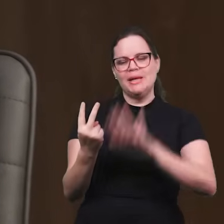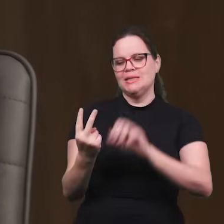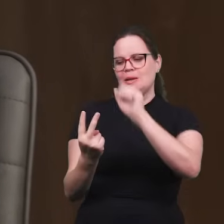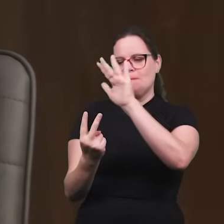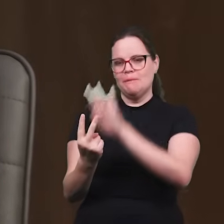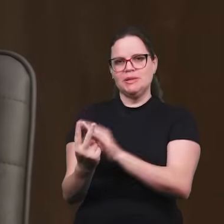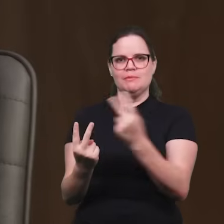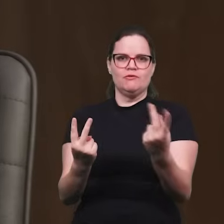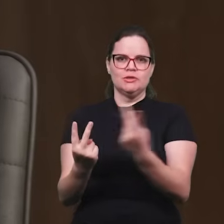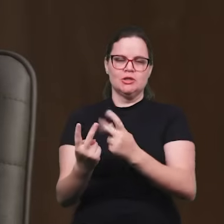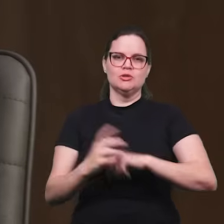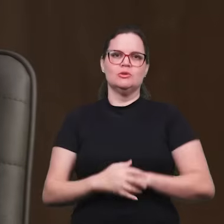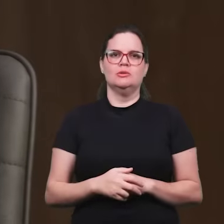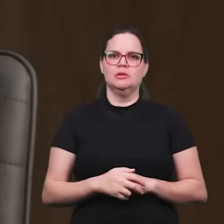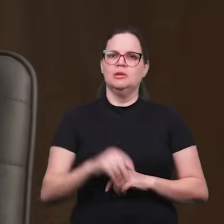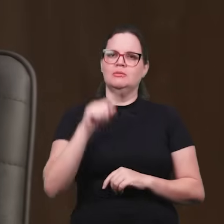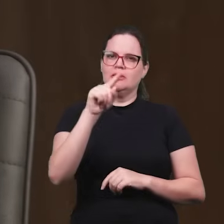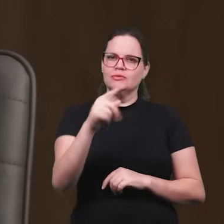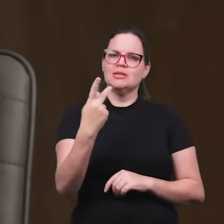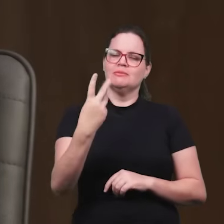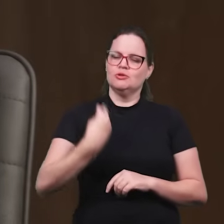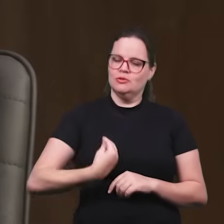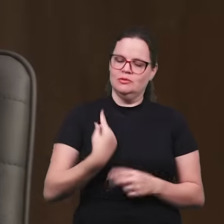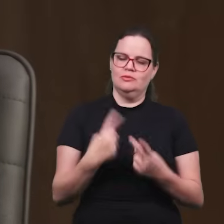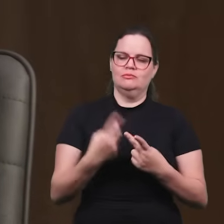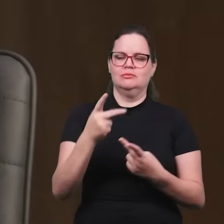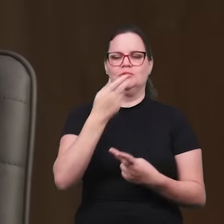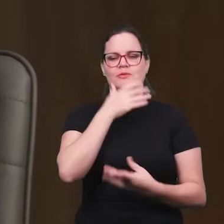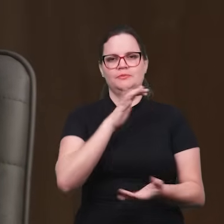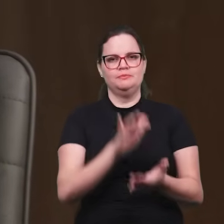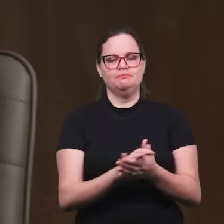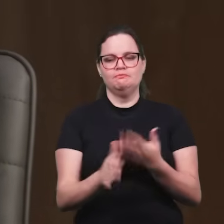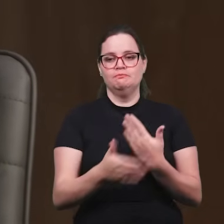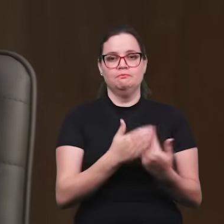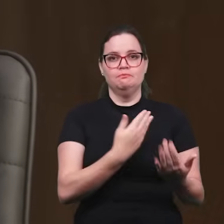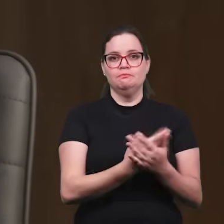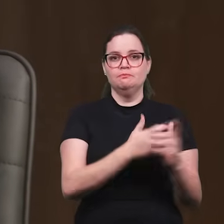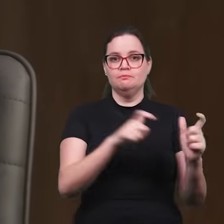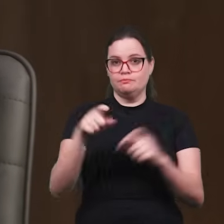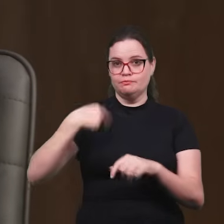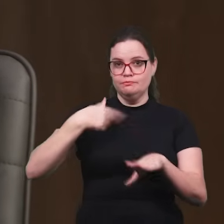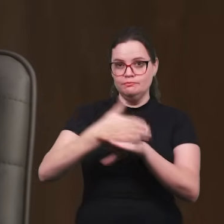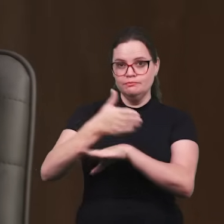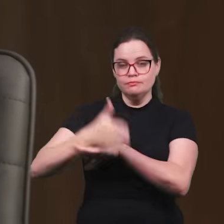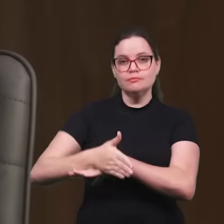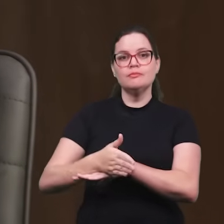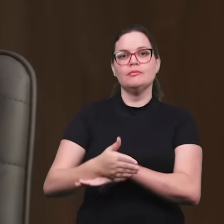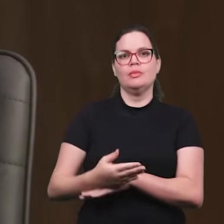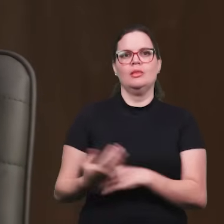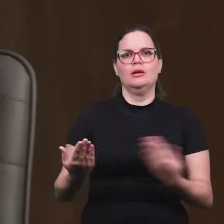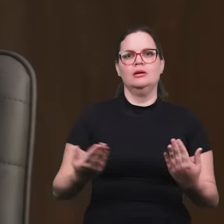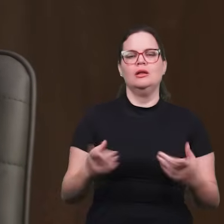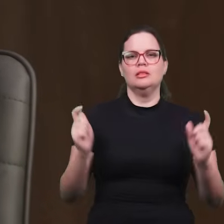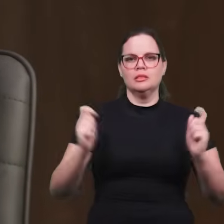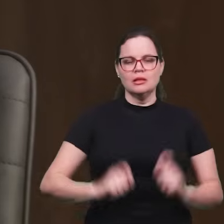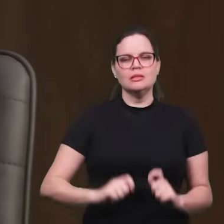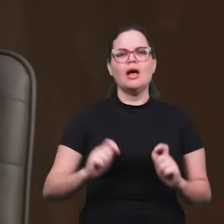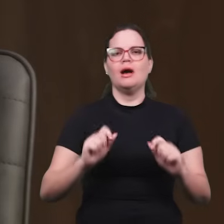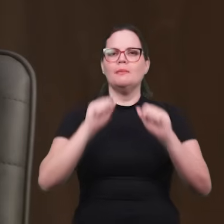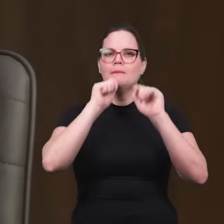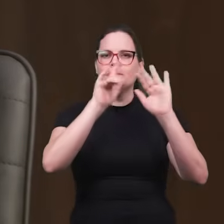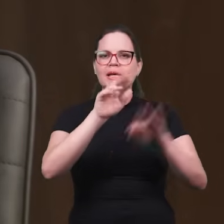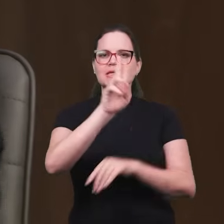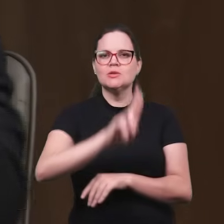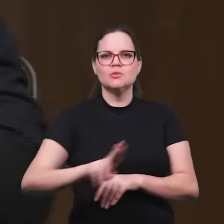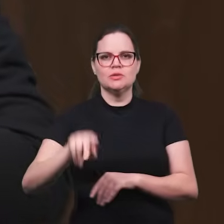para você, para o seu marido, para quem, por onde você passar, e transformar as situações. Porque quando a